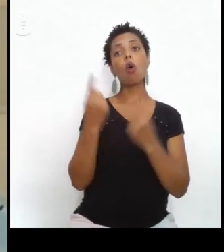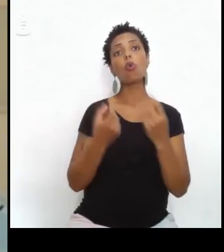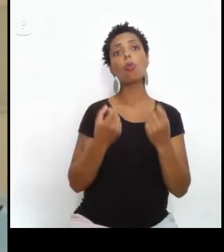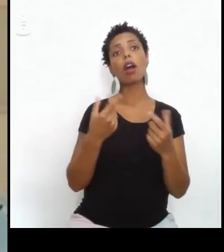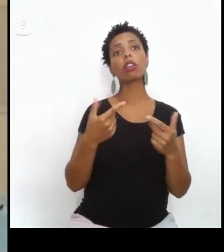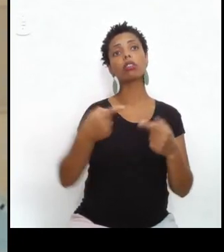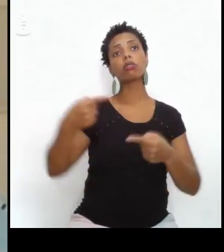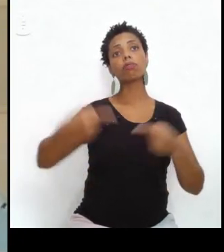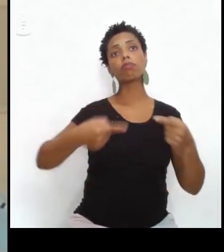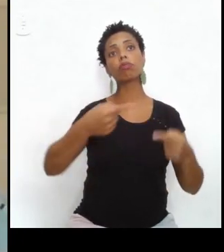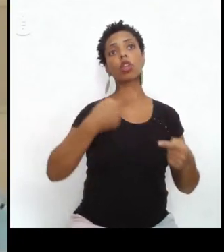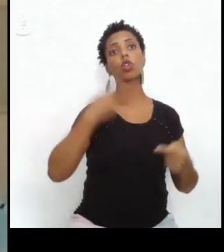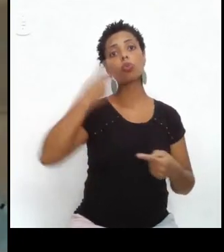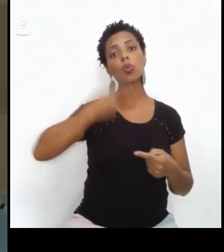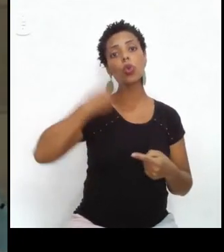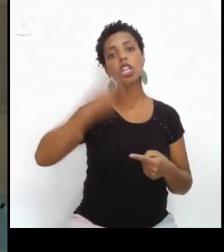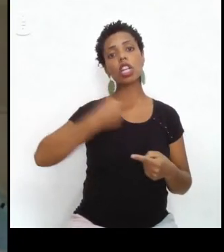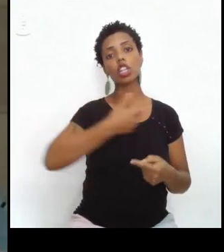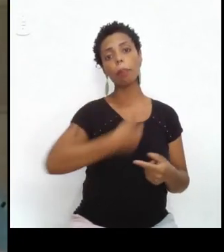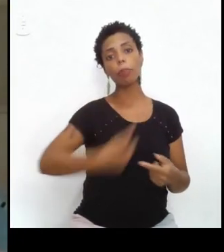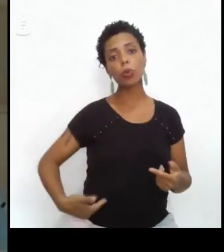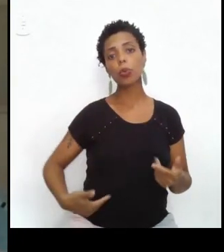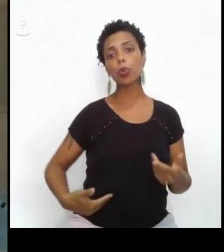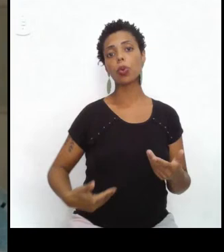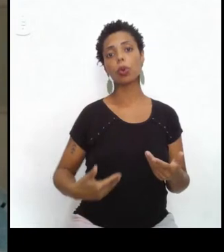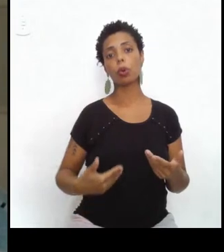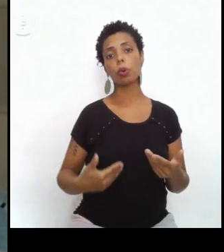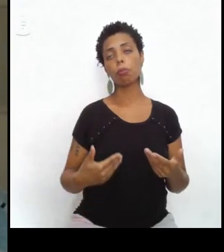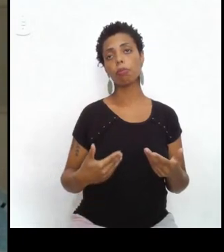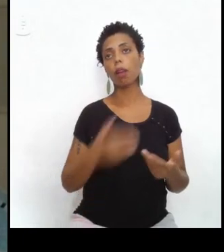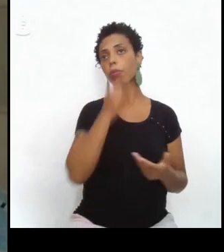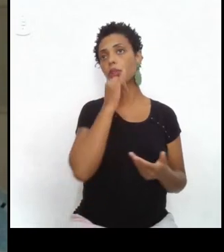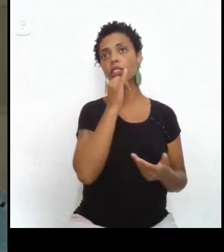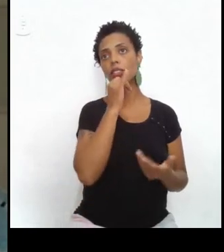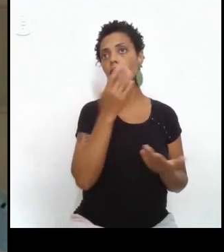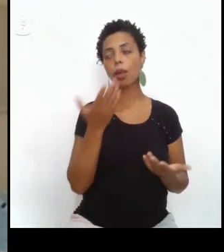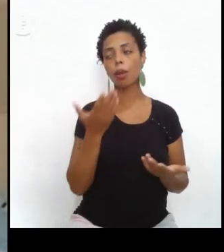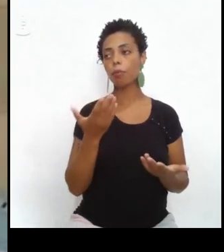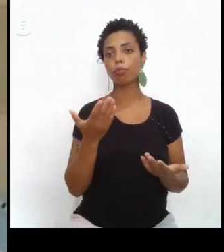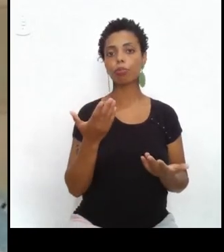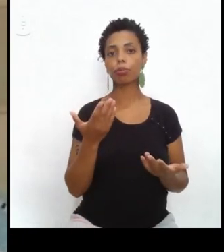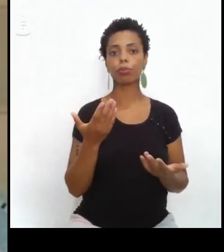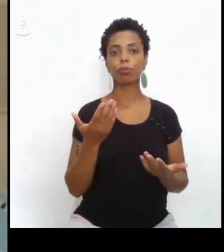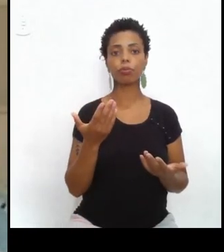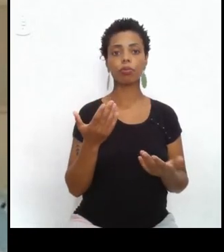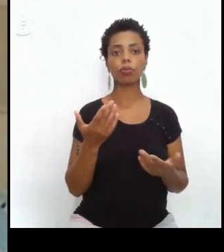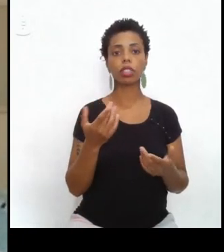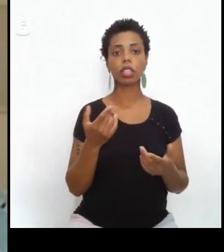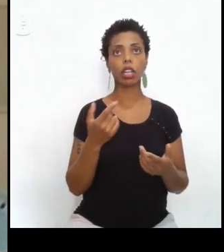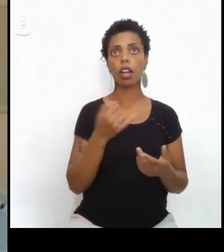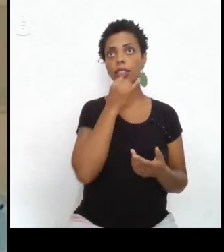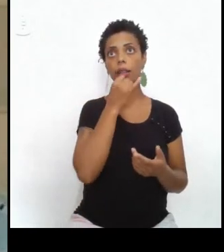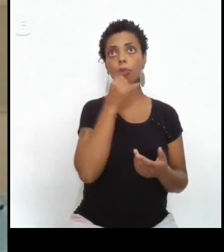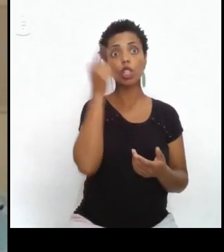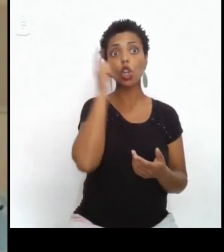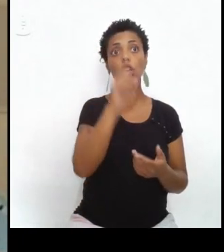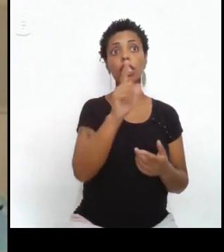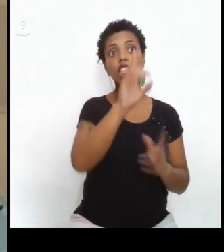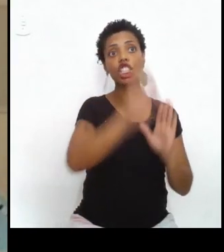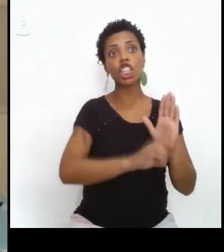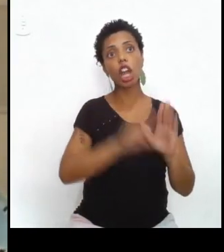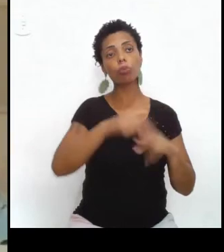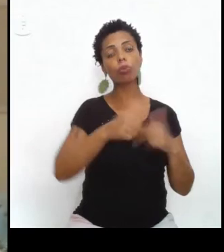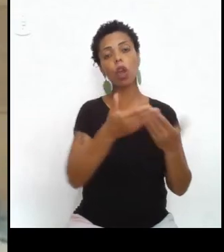exemplo para mesmo para disputa é de enfim dá acesso ao direito né e é